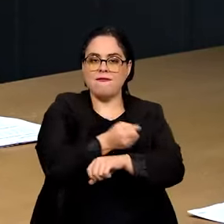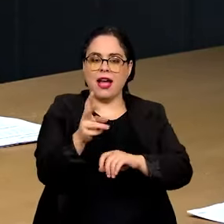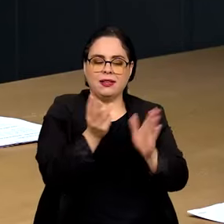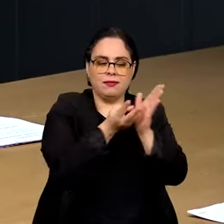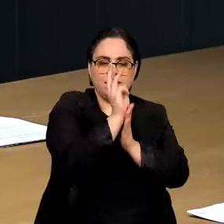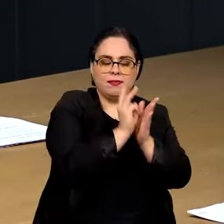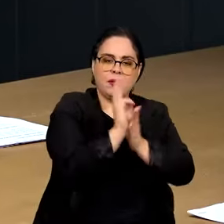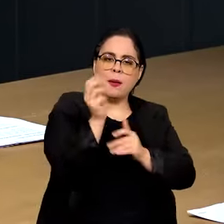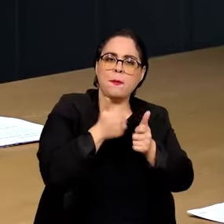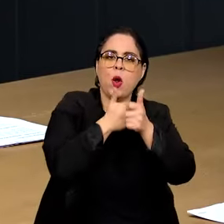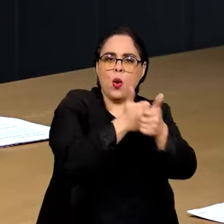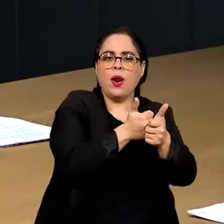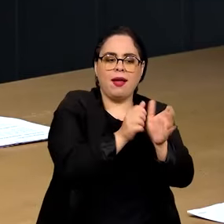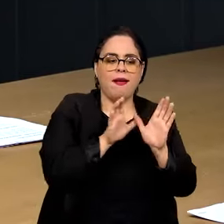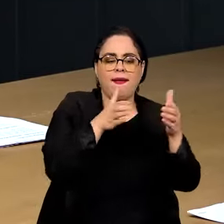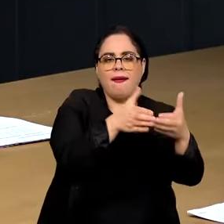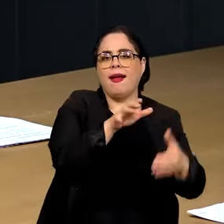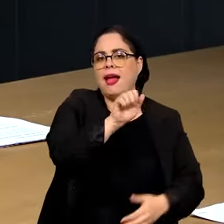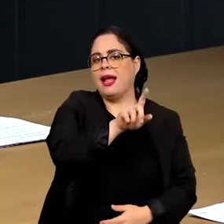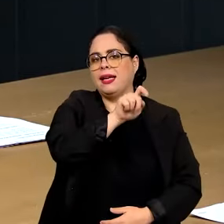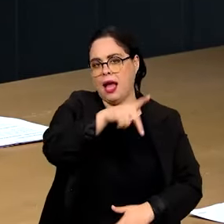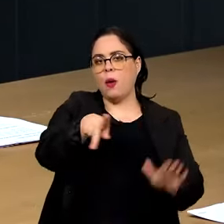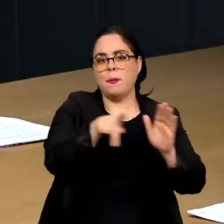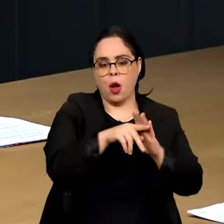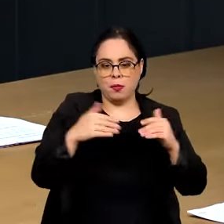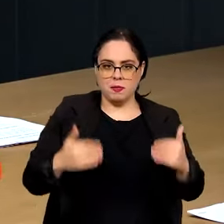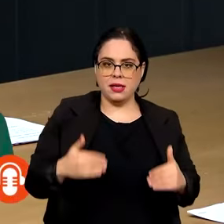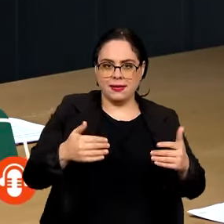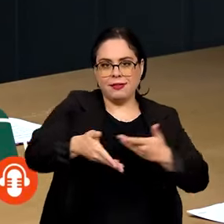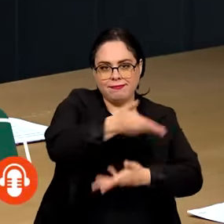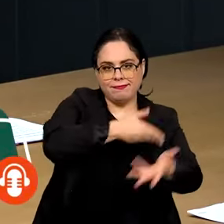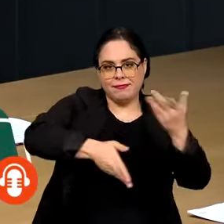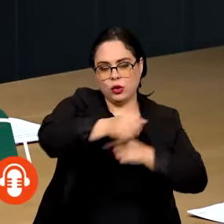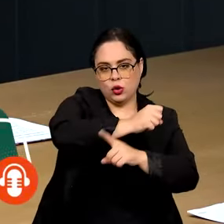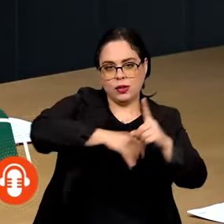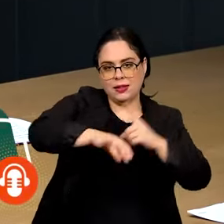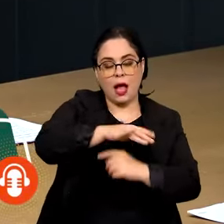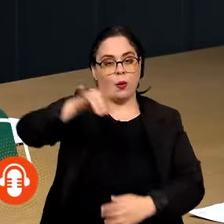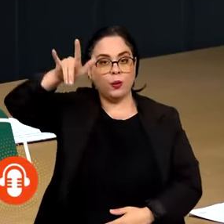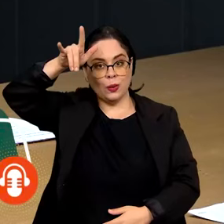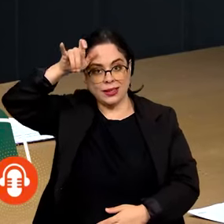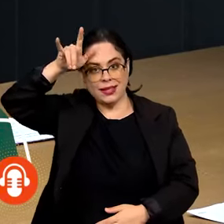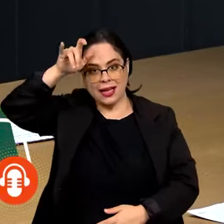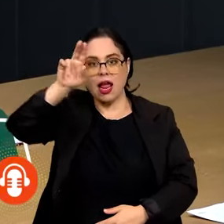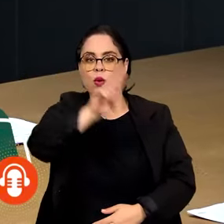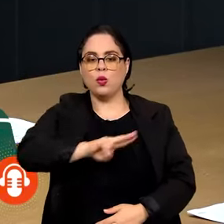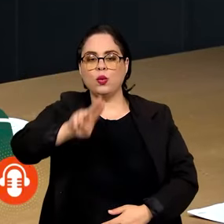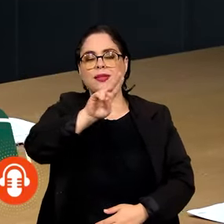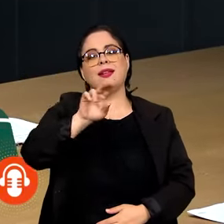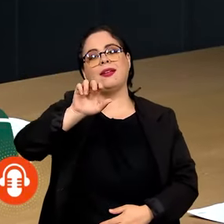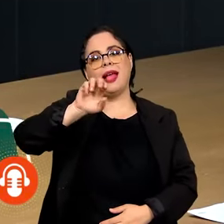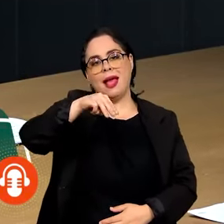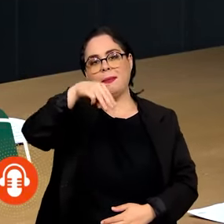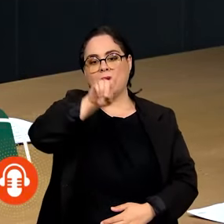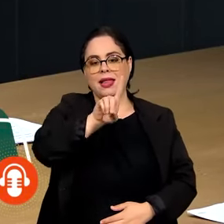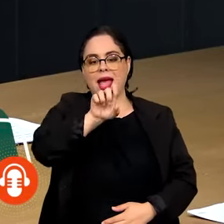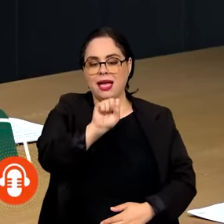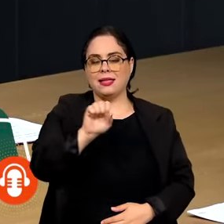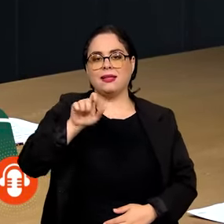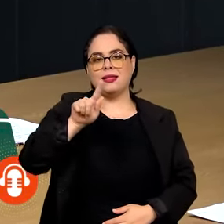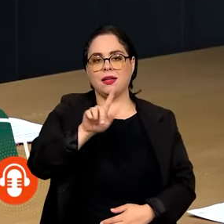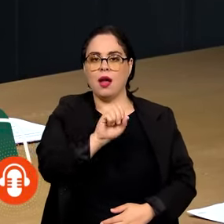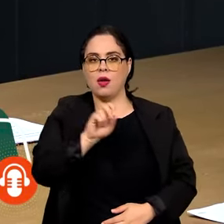meios de comunicação no WhatsApp Busque o canal oficial do Ministério do Desenvolvimento Social pelo Instagram você pode nos seguir